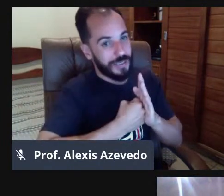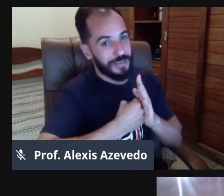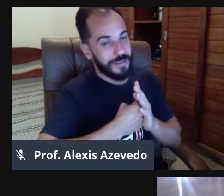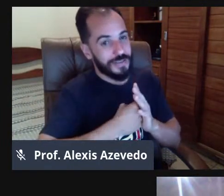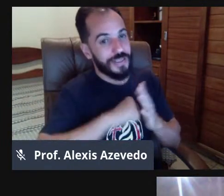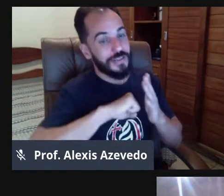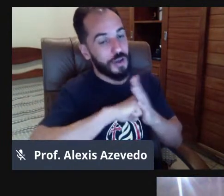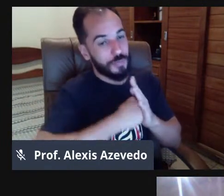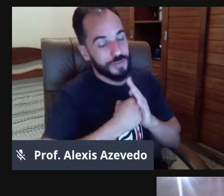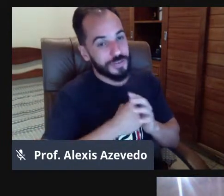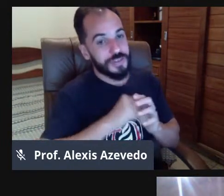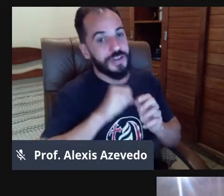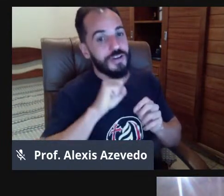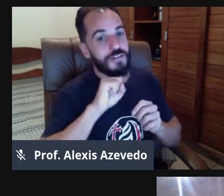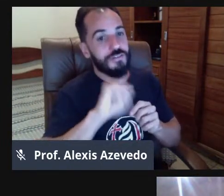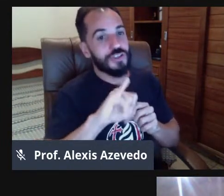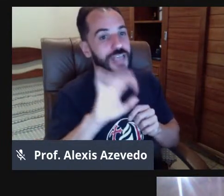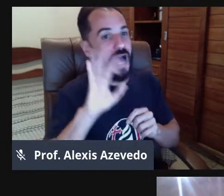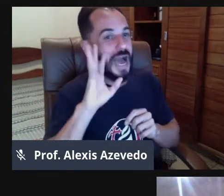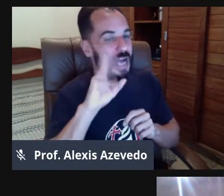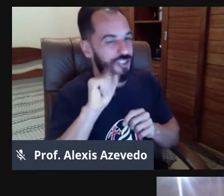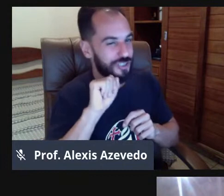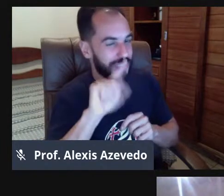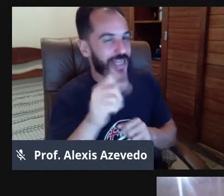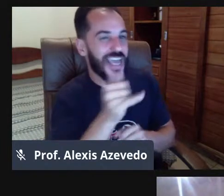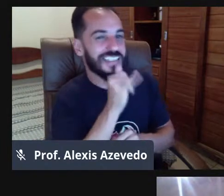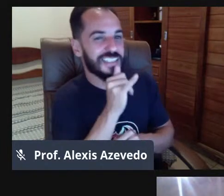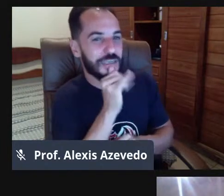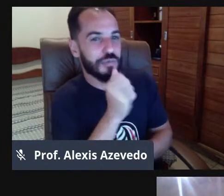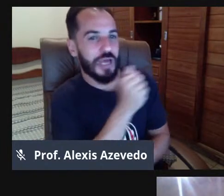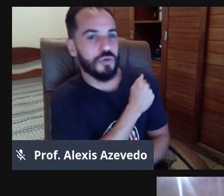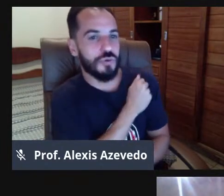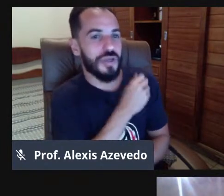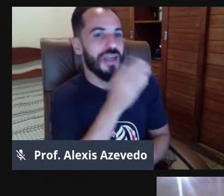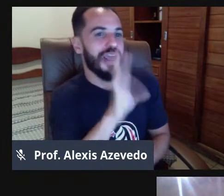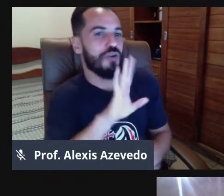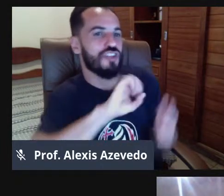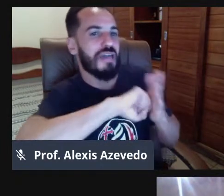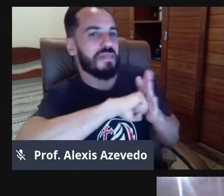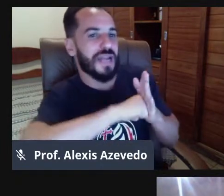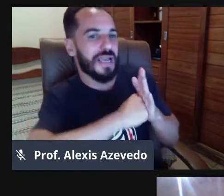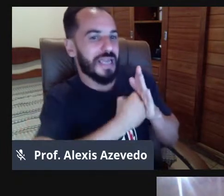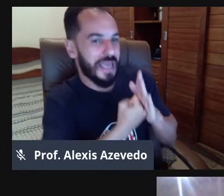aluno, o estudante pensa,